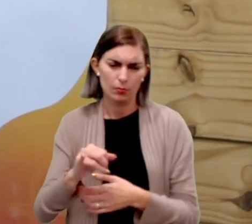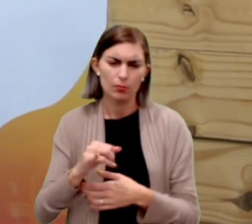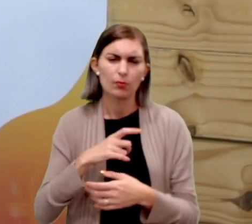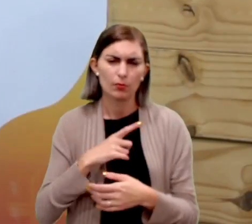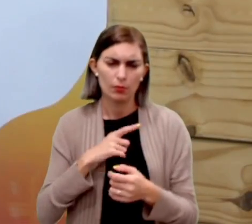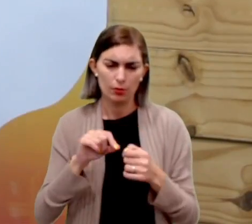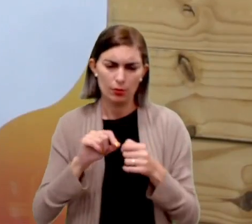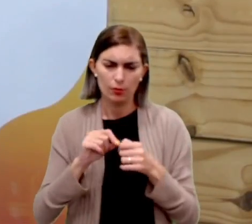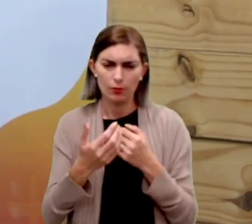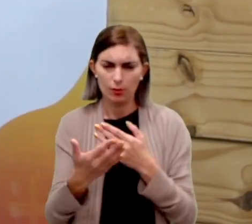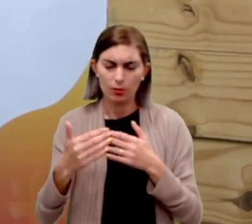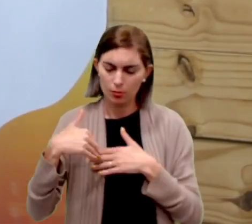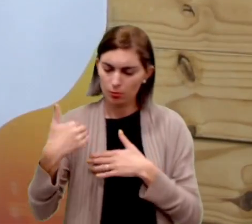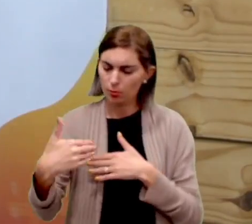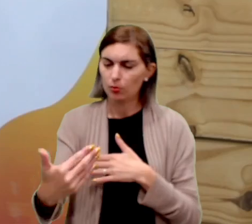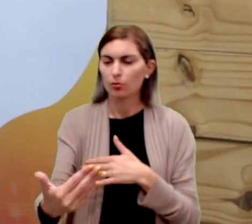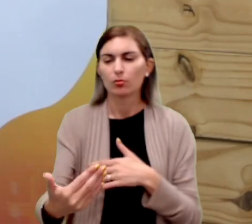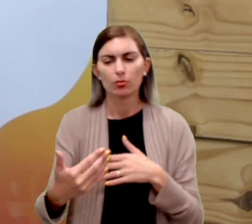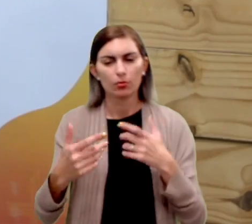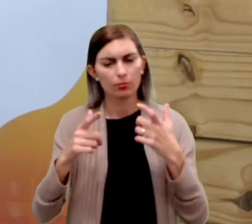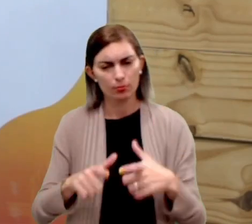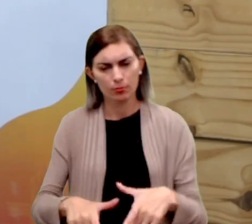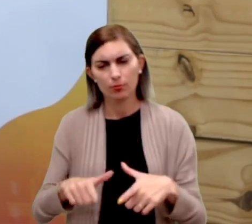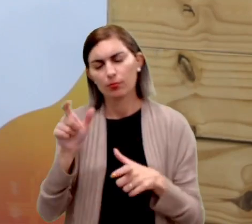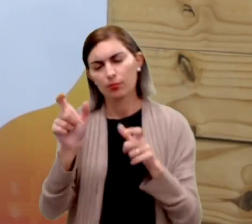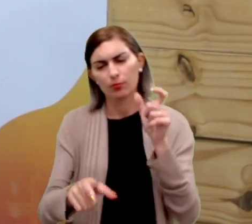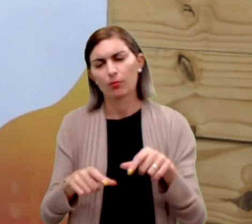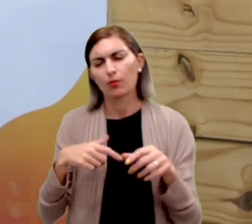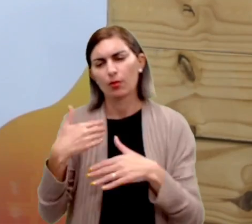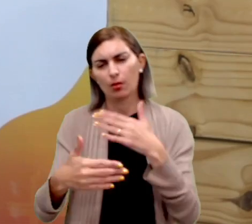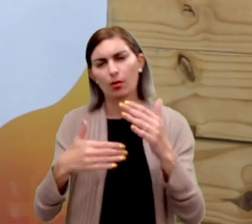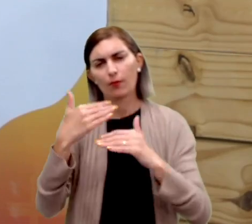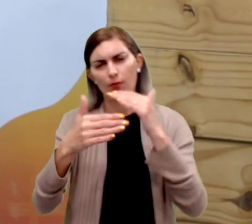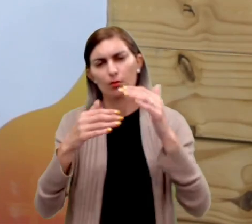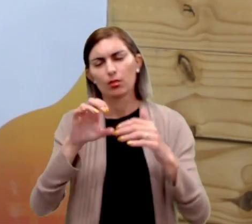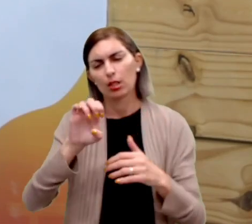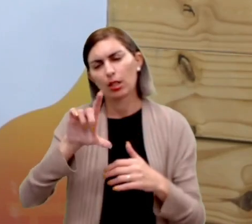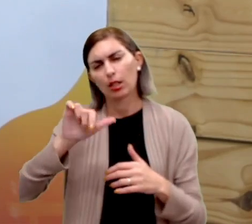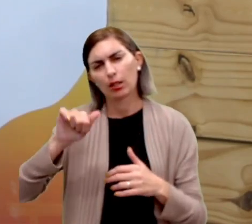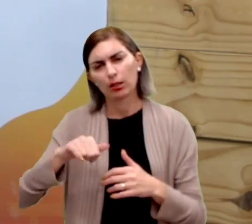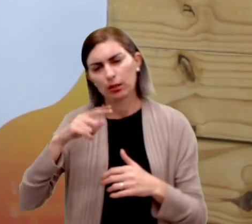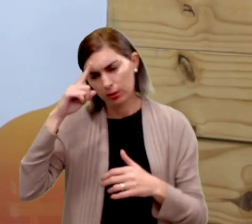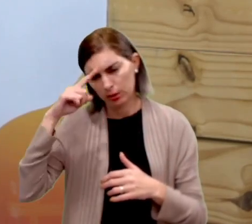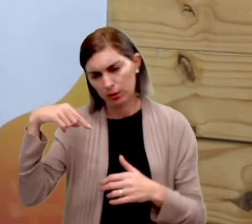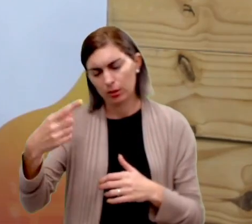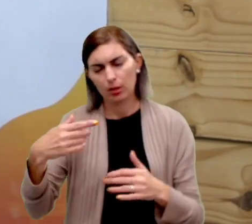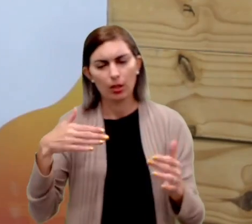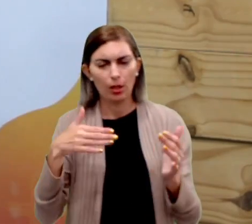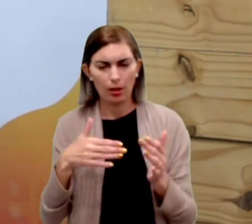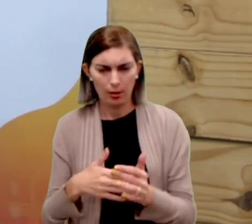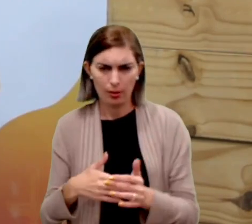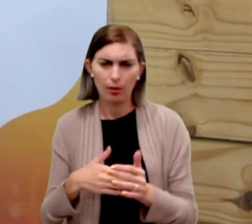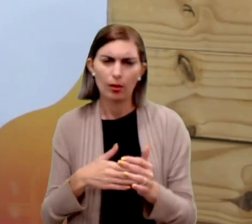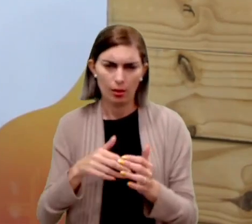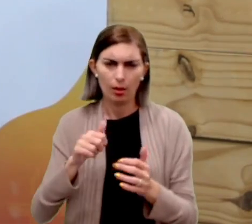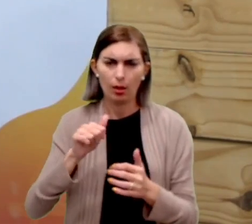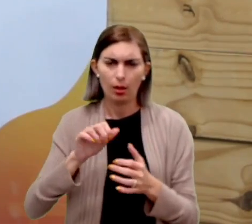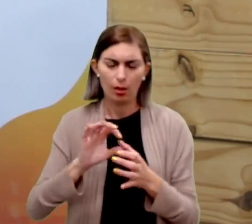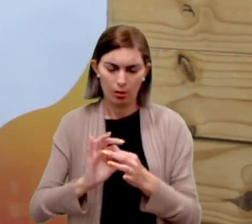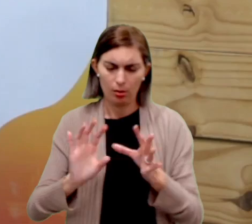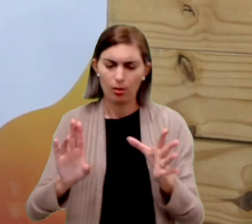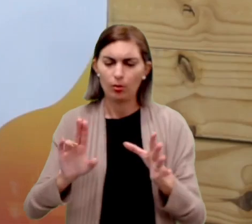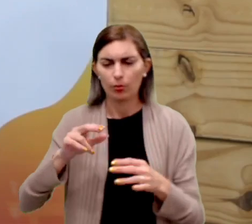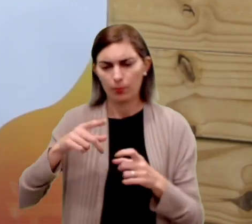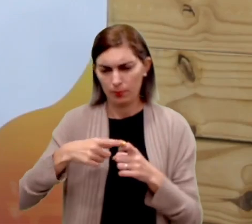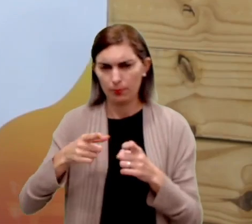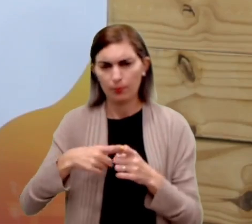esse acompanhamento dos pacientes por meio da evolução clínica diária até que seja dada a alta médica. Então, é